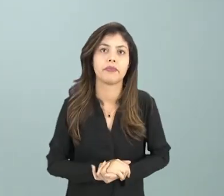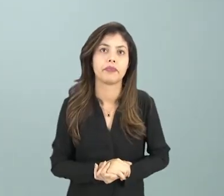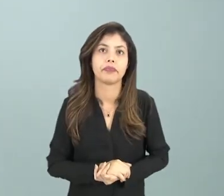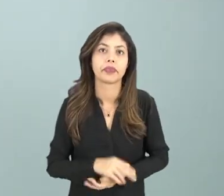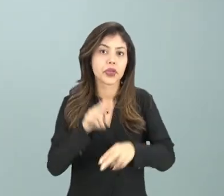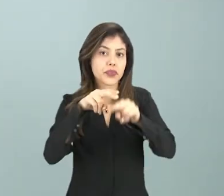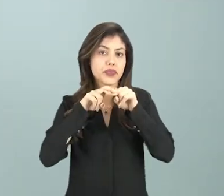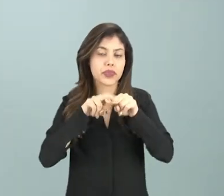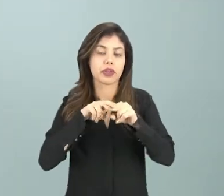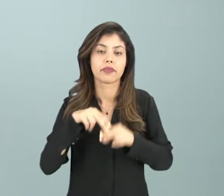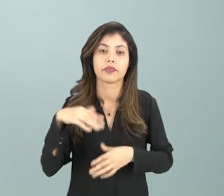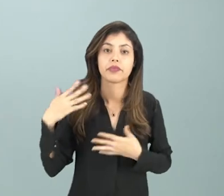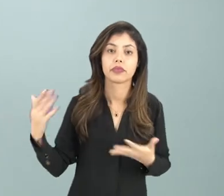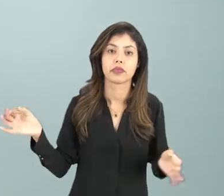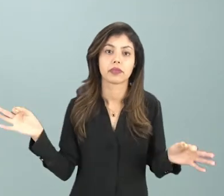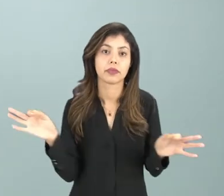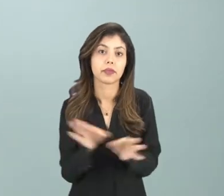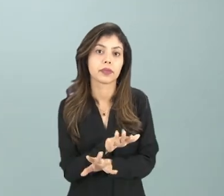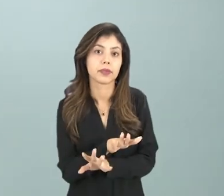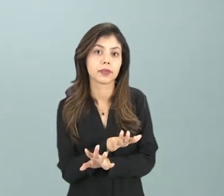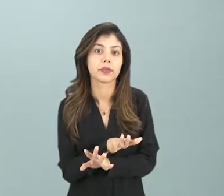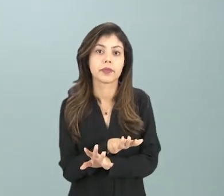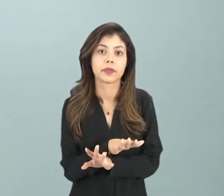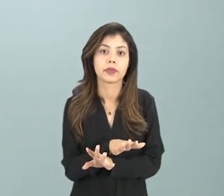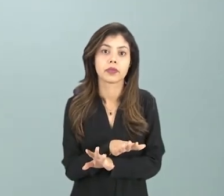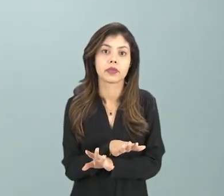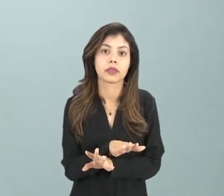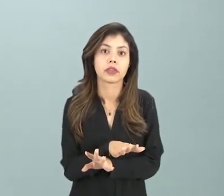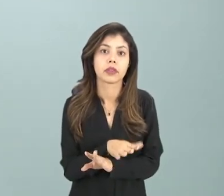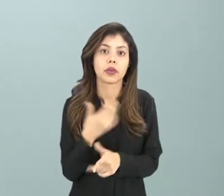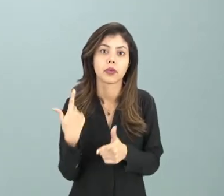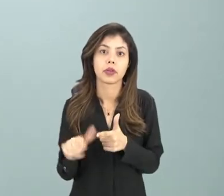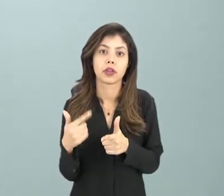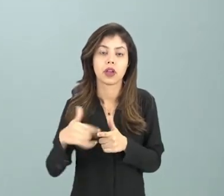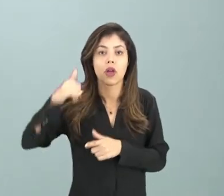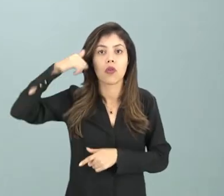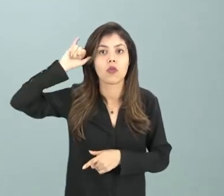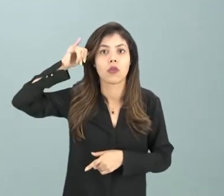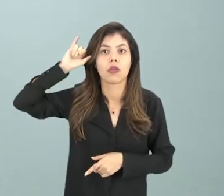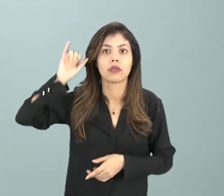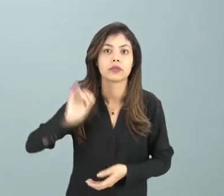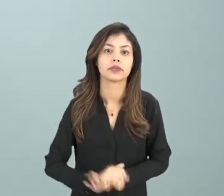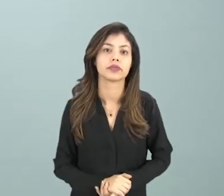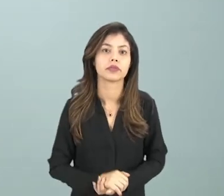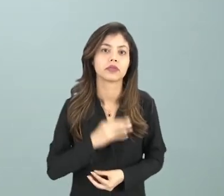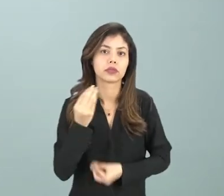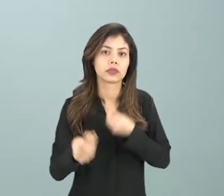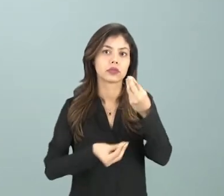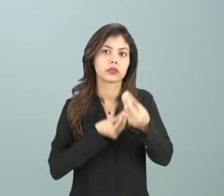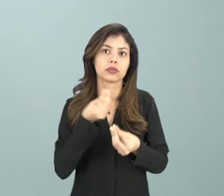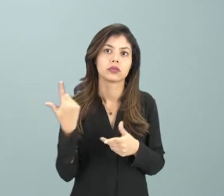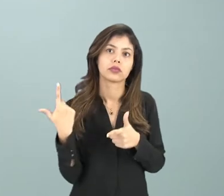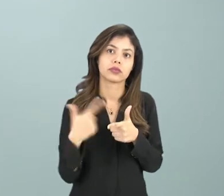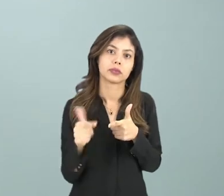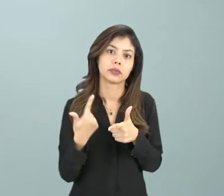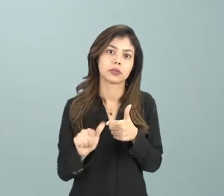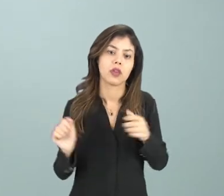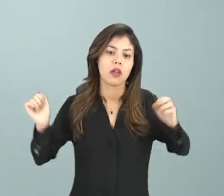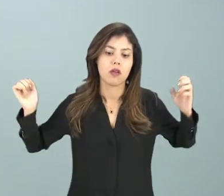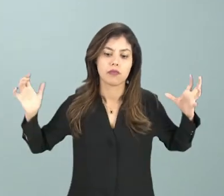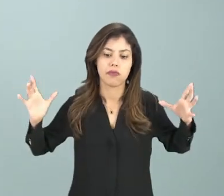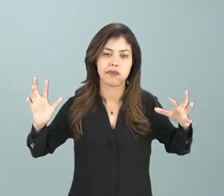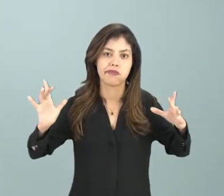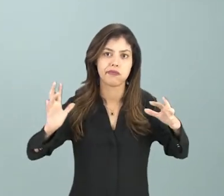então é por isso que acabam culpando os animais né os dados como o causador da